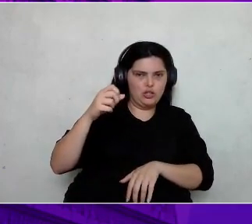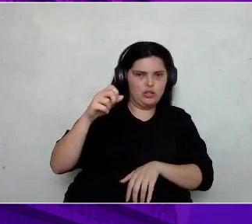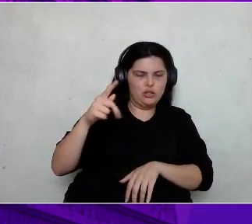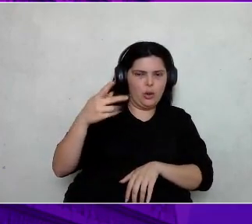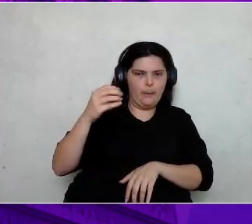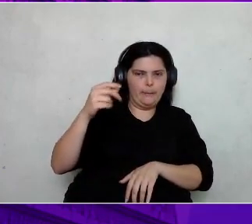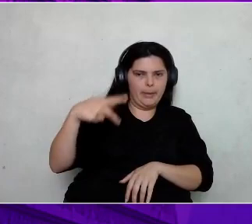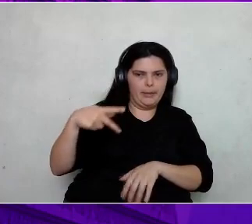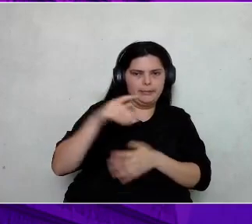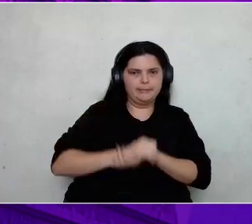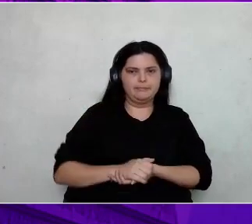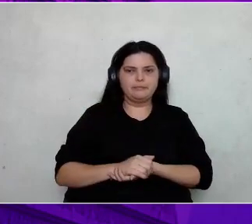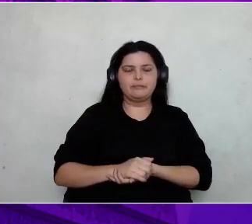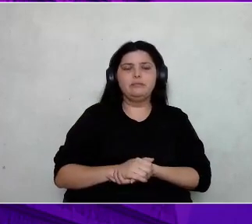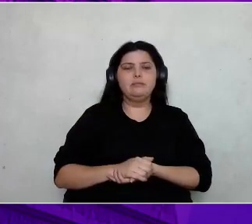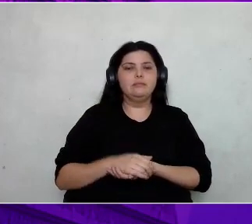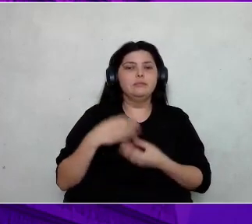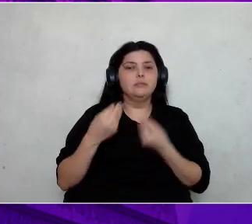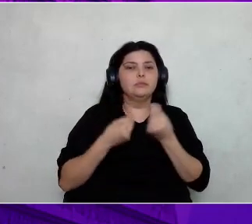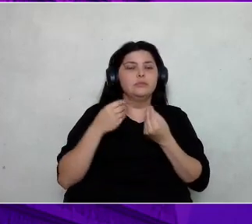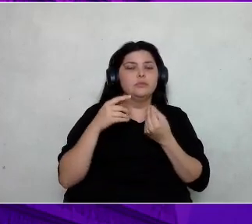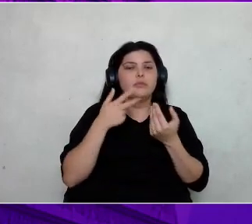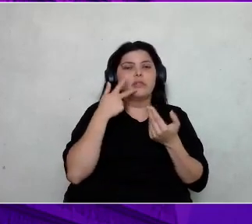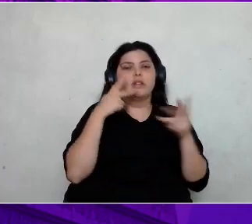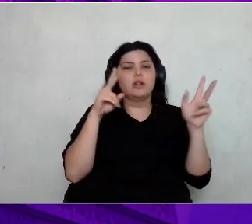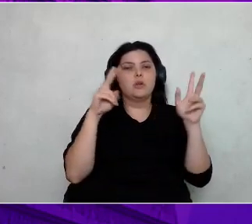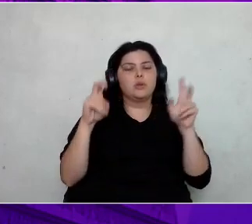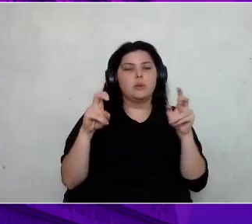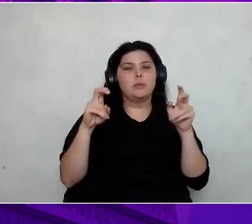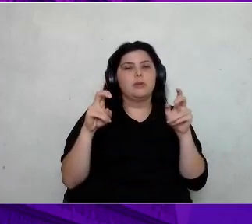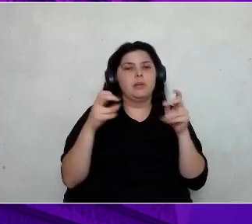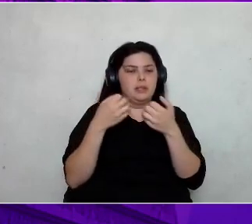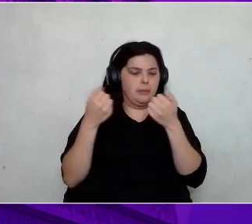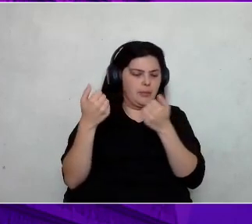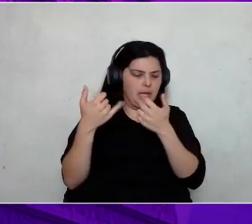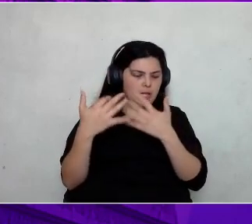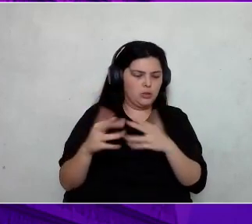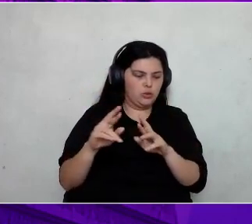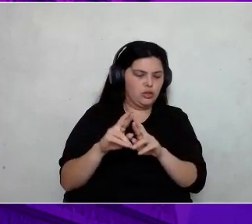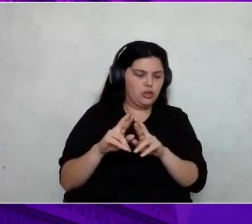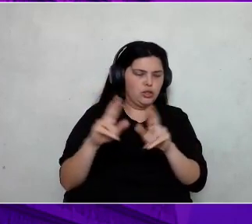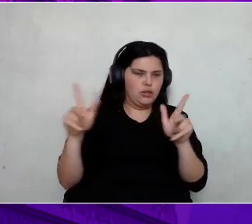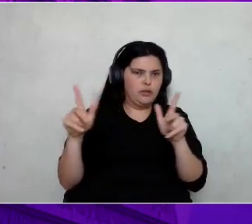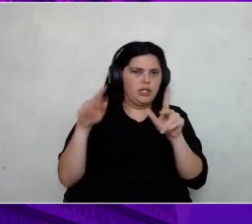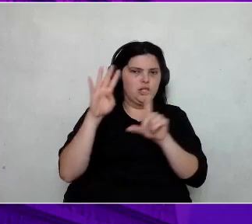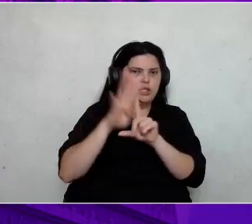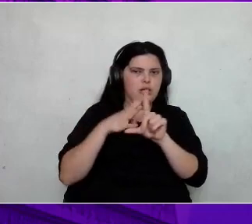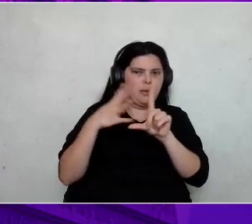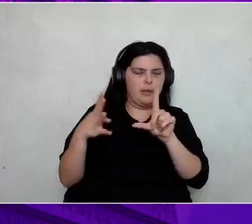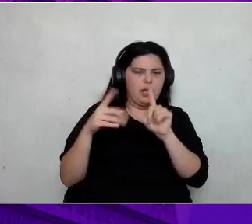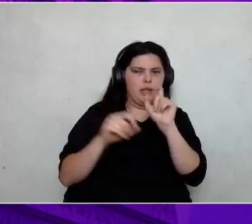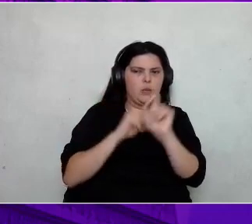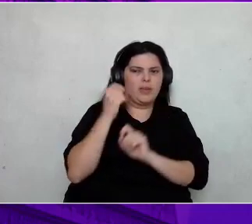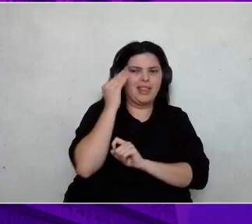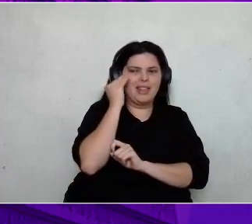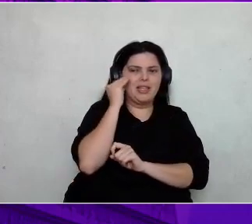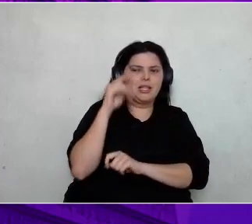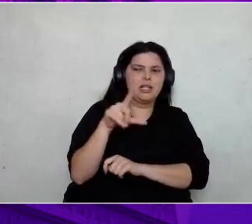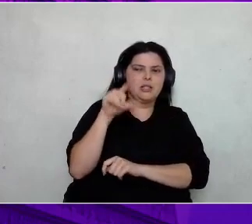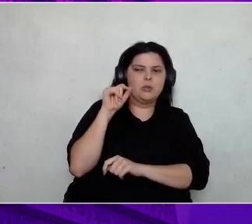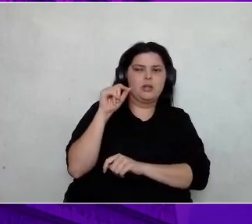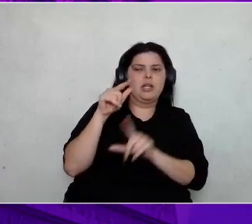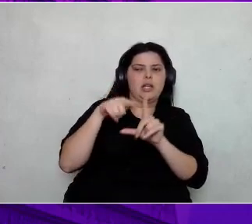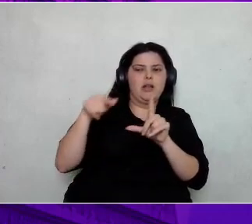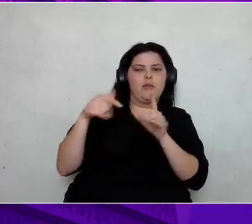Eu quero falar com vocês hoje sobre uma abordagem um pouquinho diferente daquelas tabelas, que é a gente tentar escolher um gráfico baseado